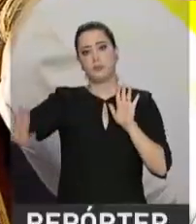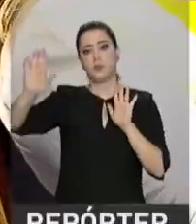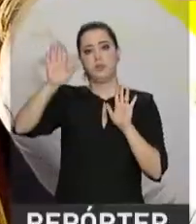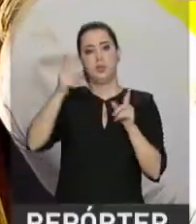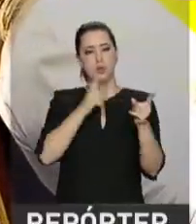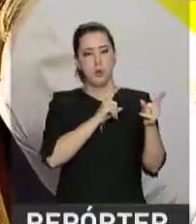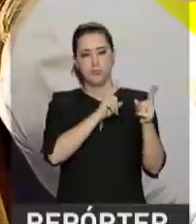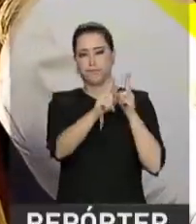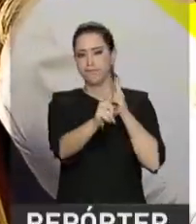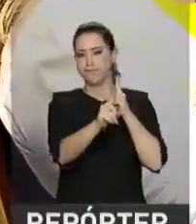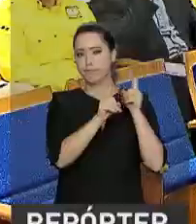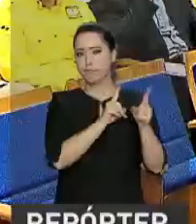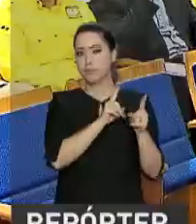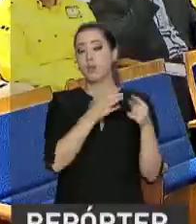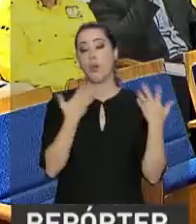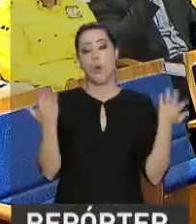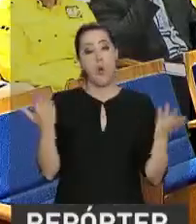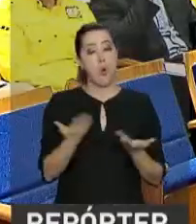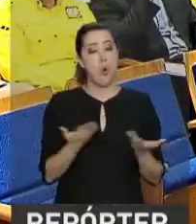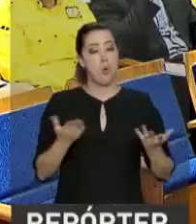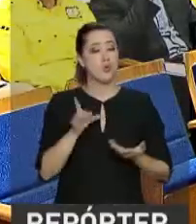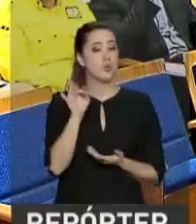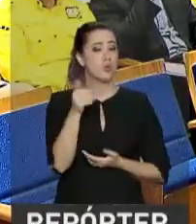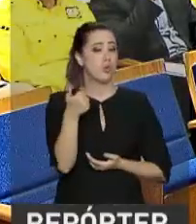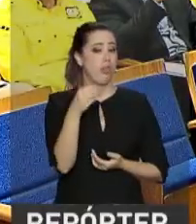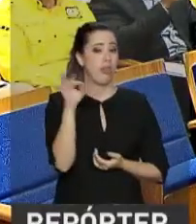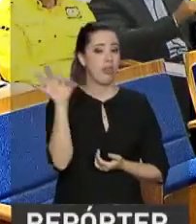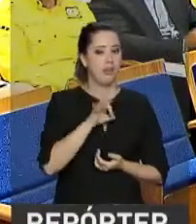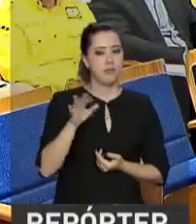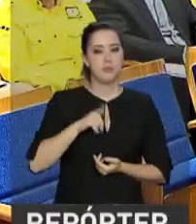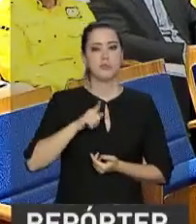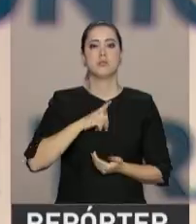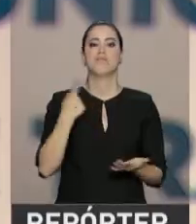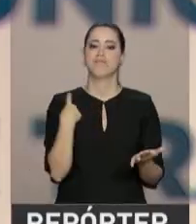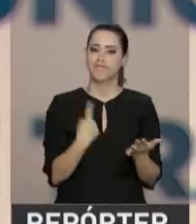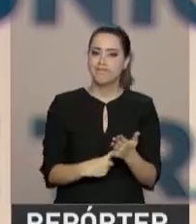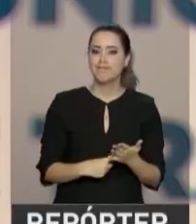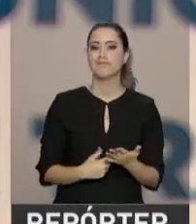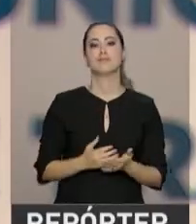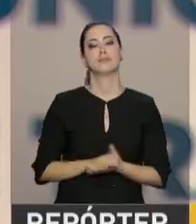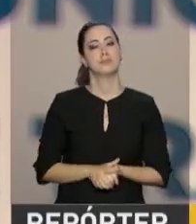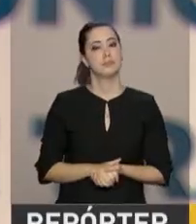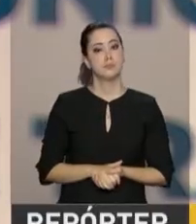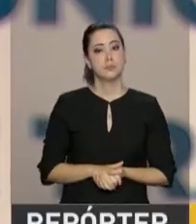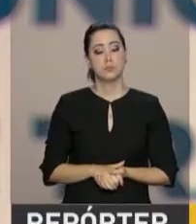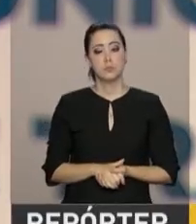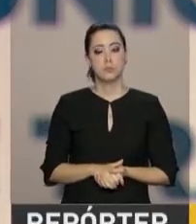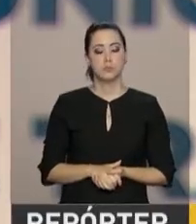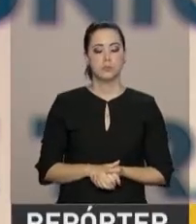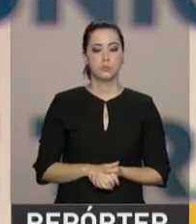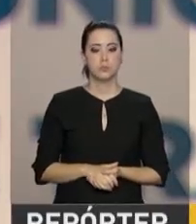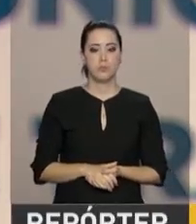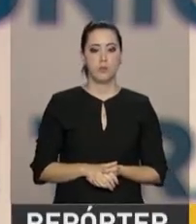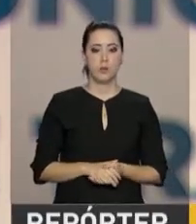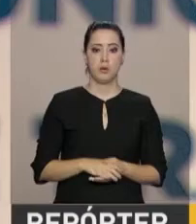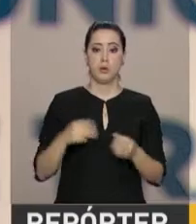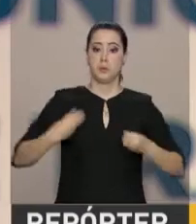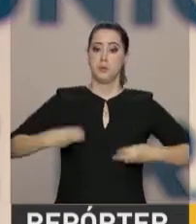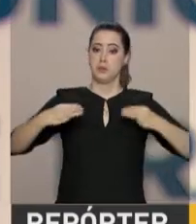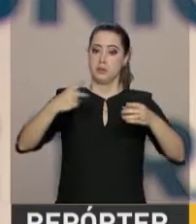apenas 10% das cidades brasileiras aderiram ao plano o ministério das cidades através da